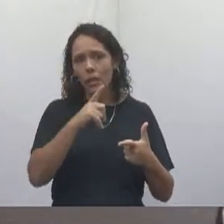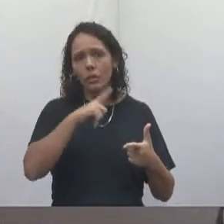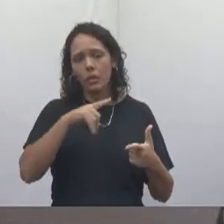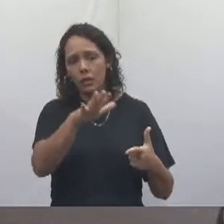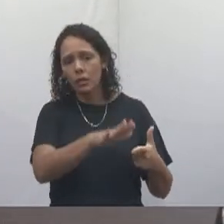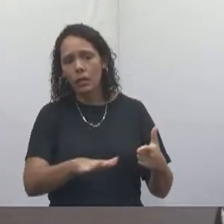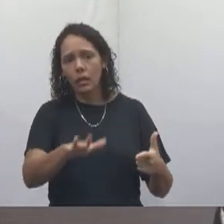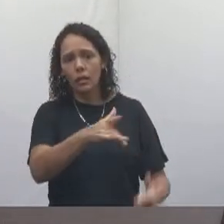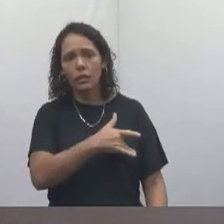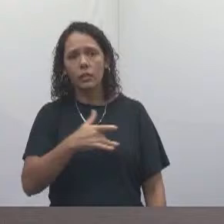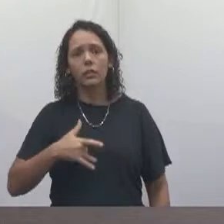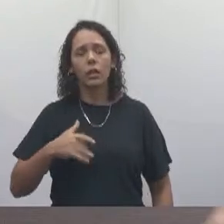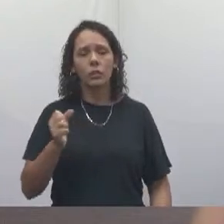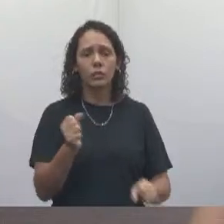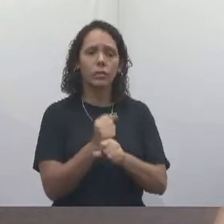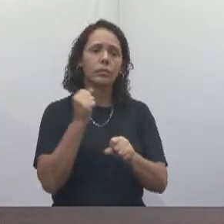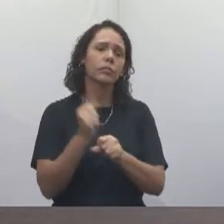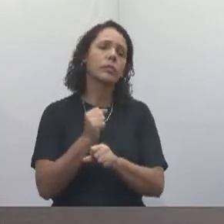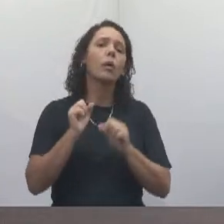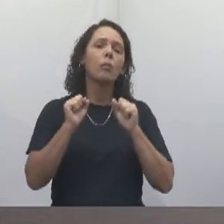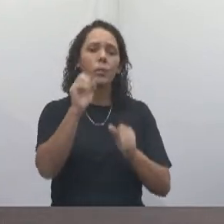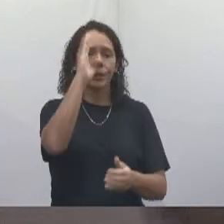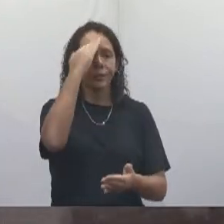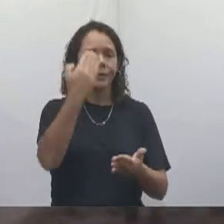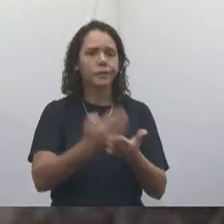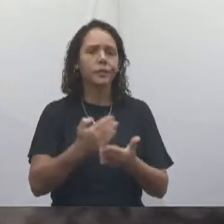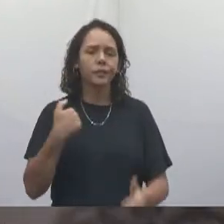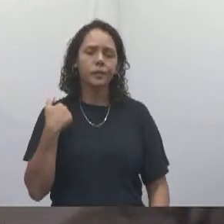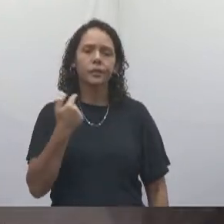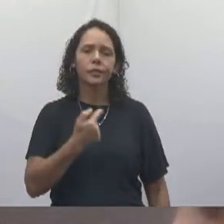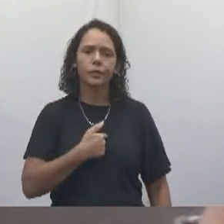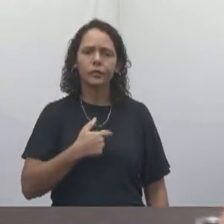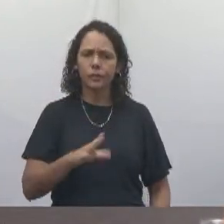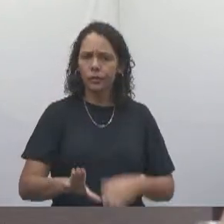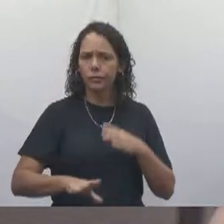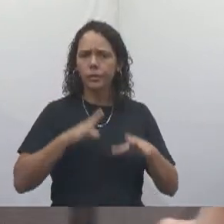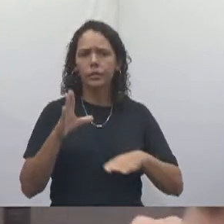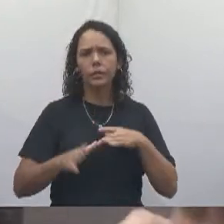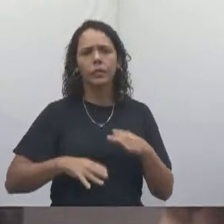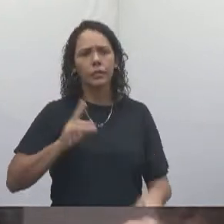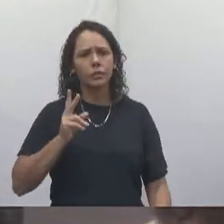saúde e de infraestrutura. Pode ter certeza que a gente vai ter essa coragem sempre.